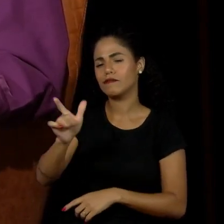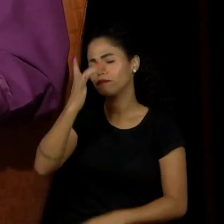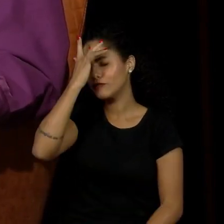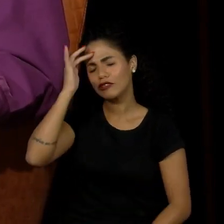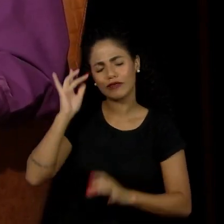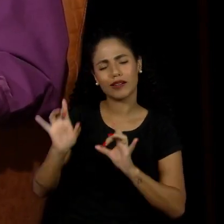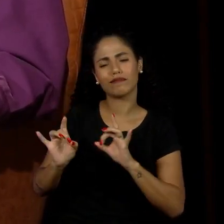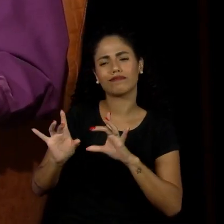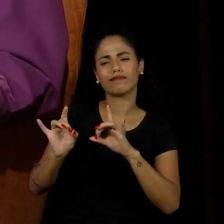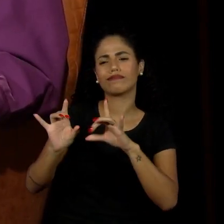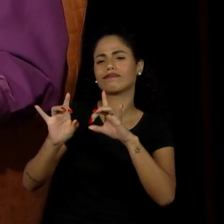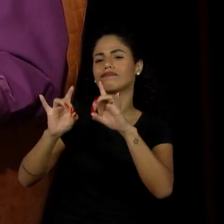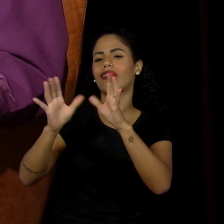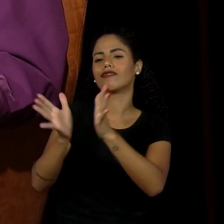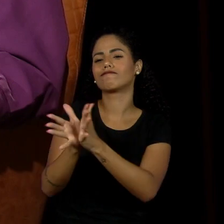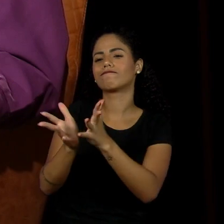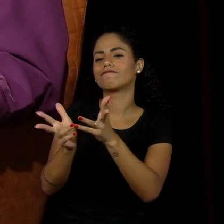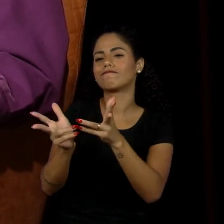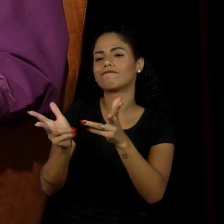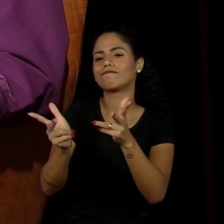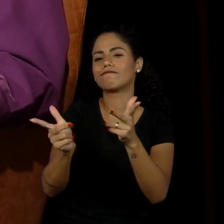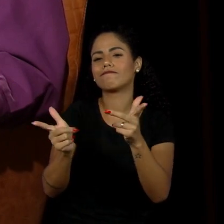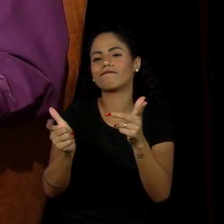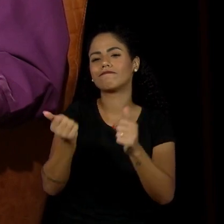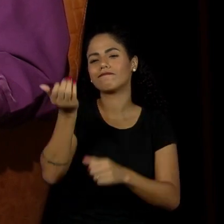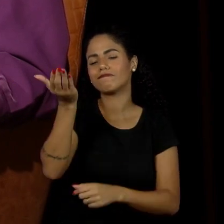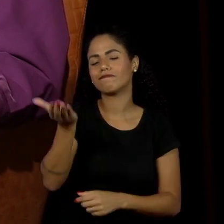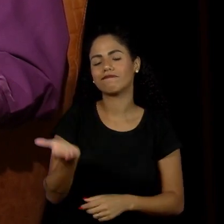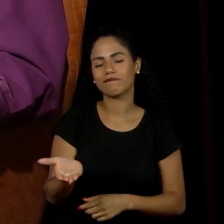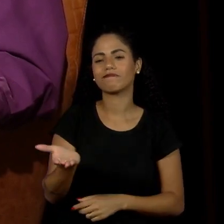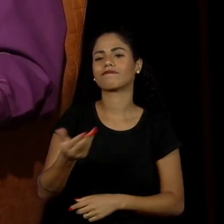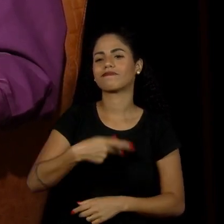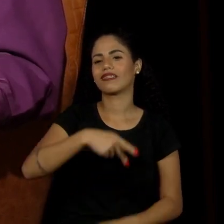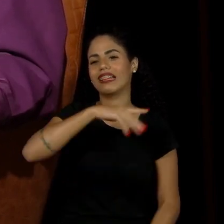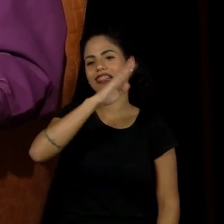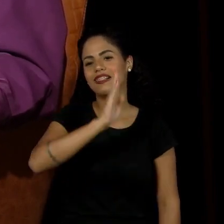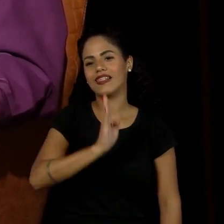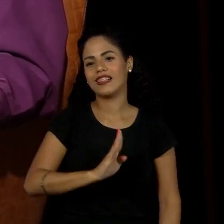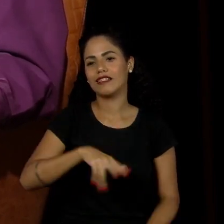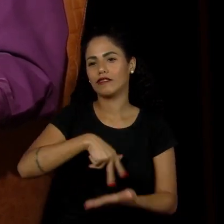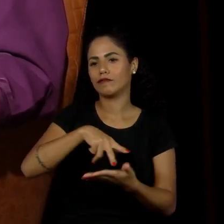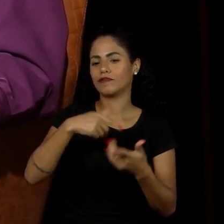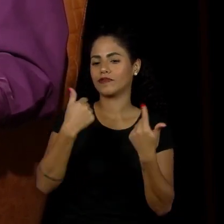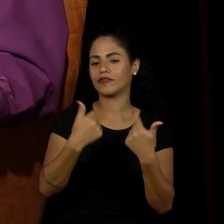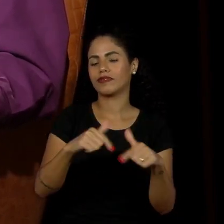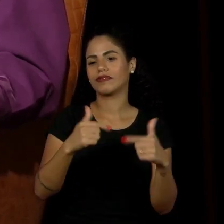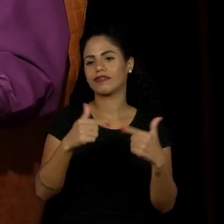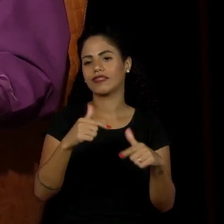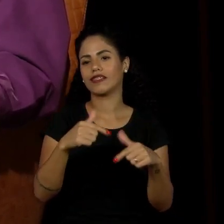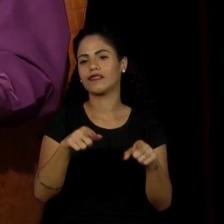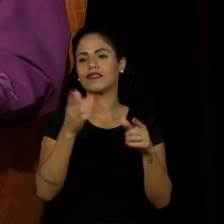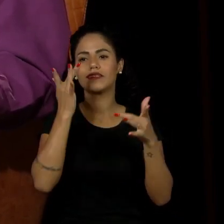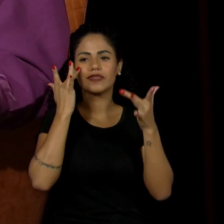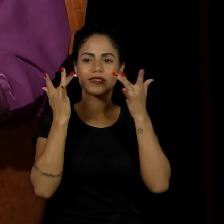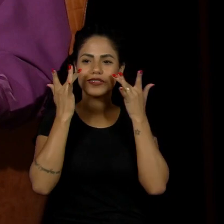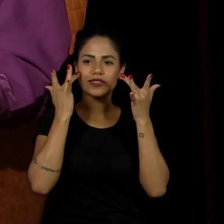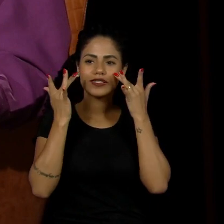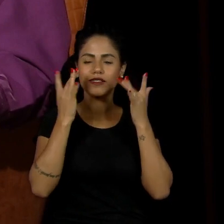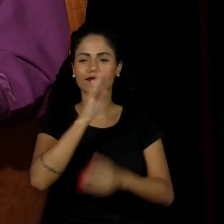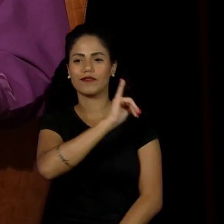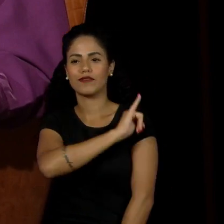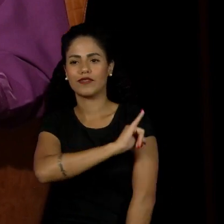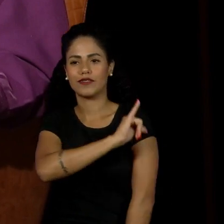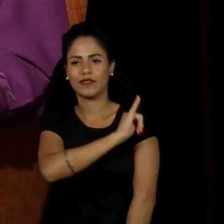fantástica, renovou toda a dança brasileira, trabalhou várias vezes no Teatro Municipal do Rio de Janeiro